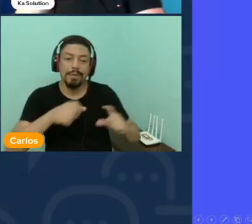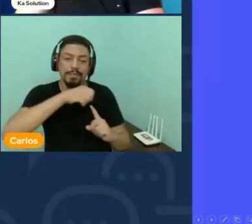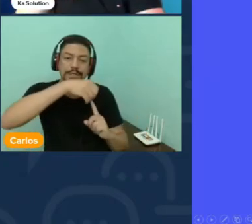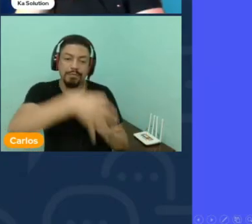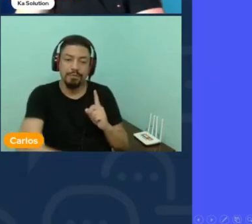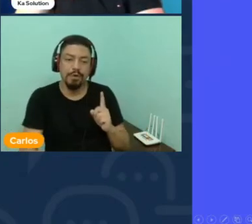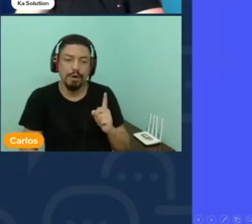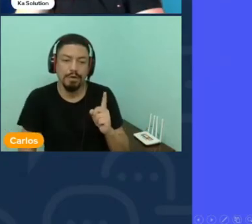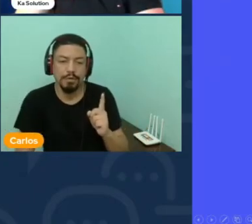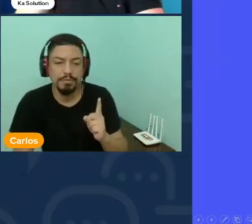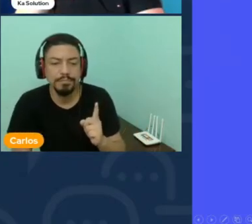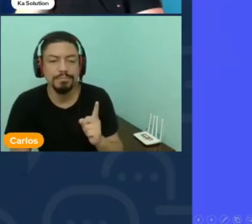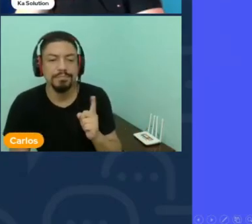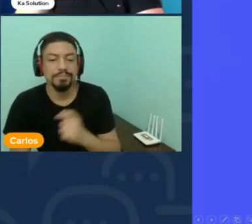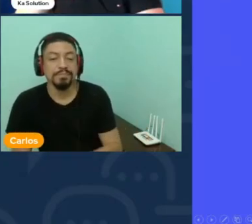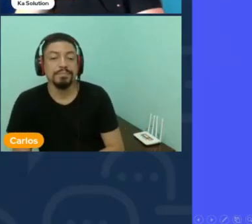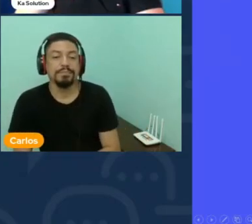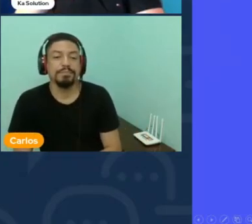servidor.